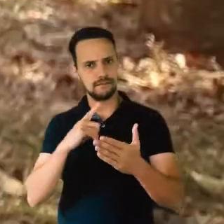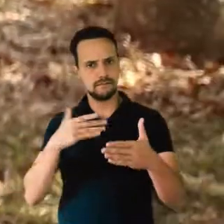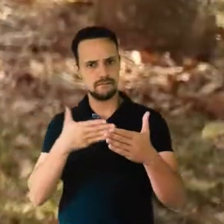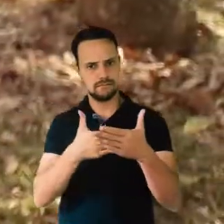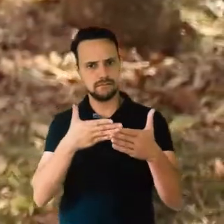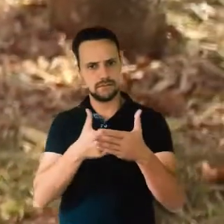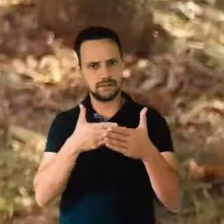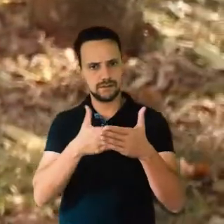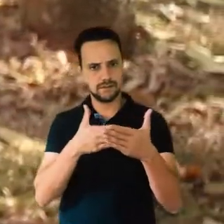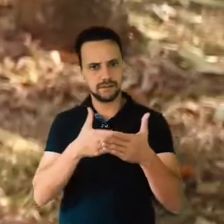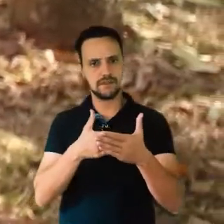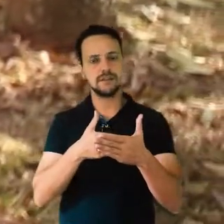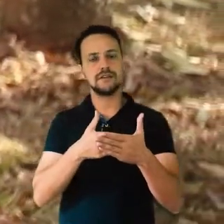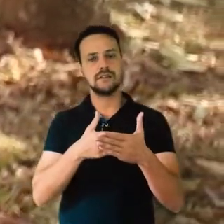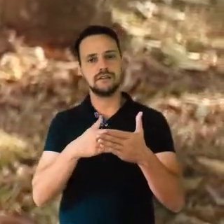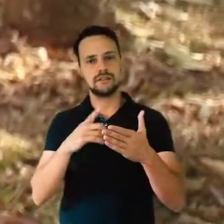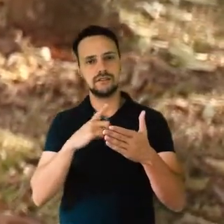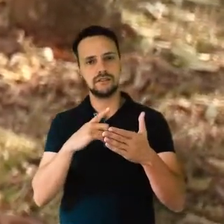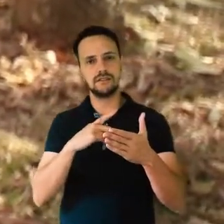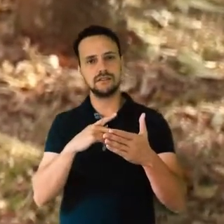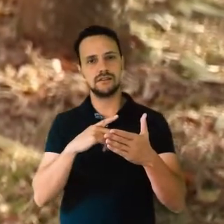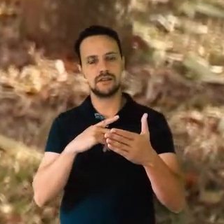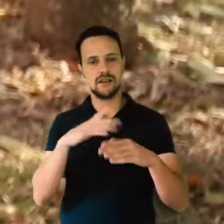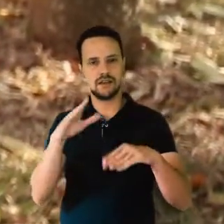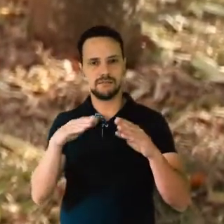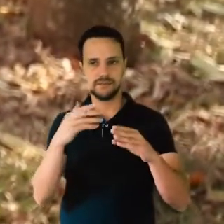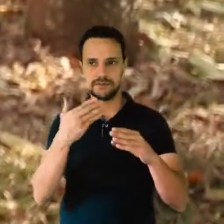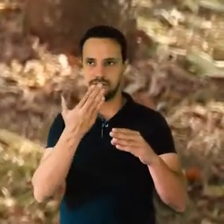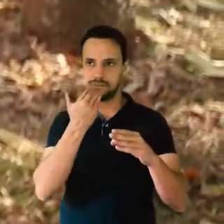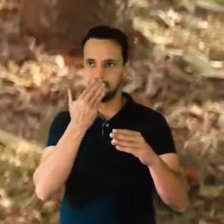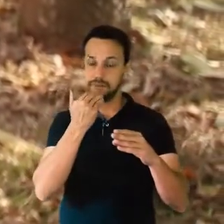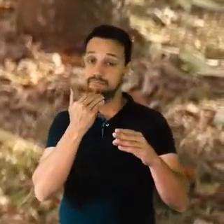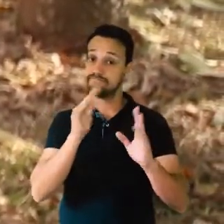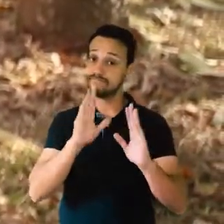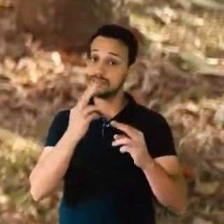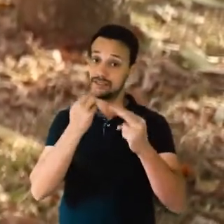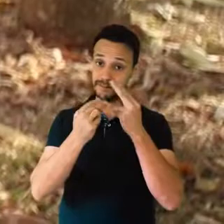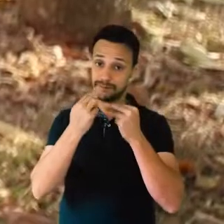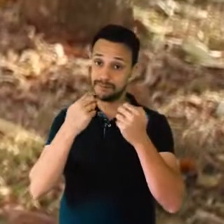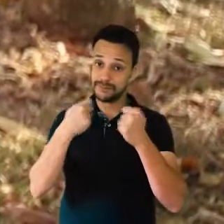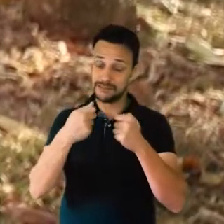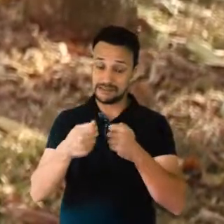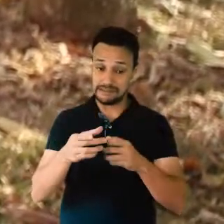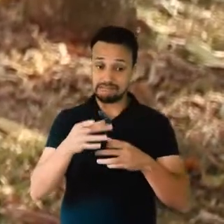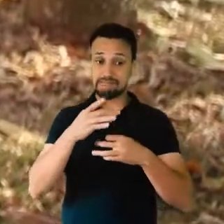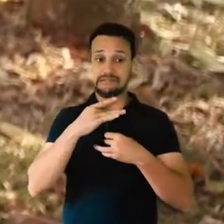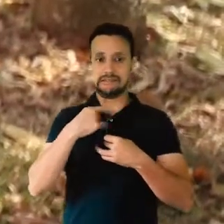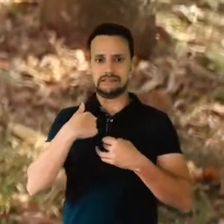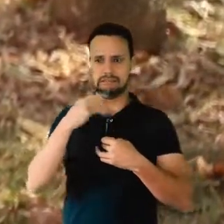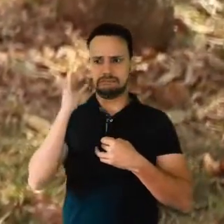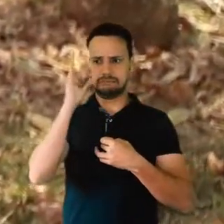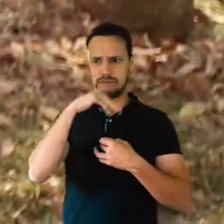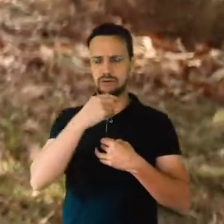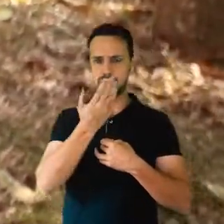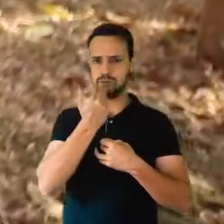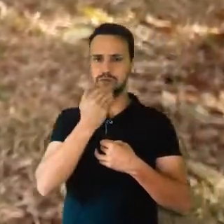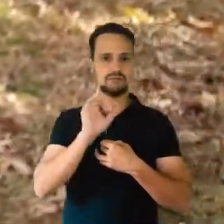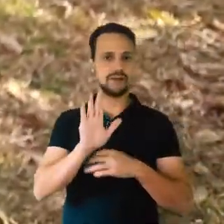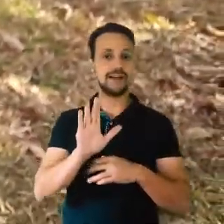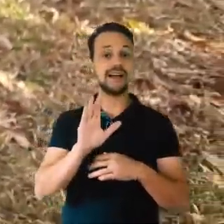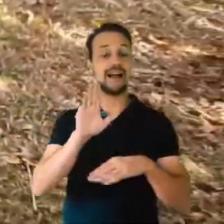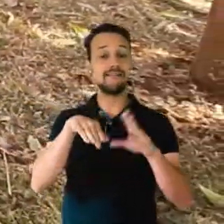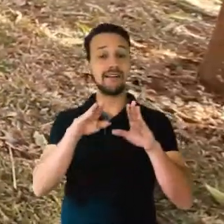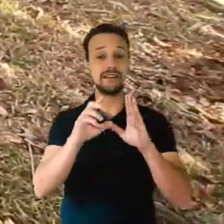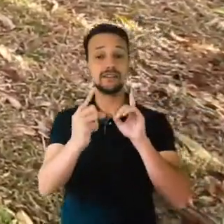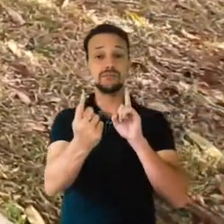criar essas barreiras daquela policial da comida que às vezes a nutricionista acaba encarnando. Né? E aí o paciente some,